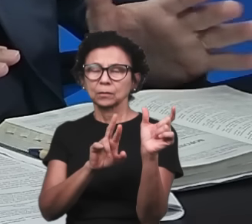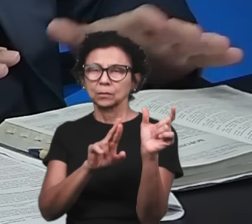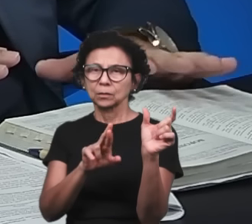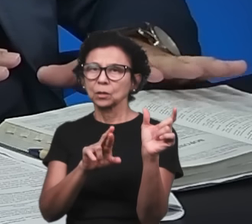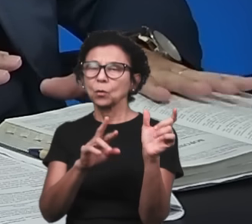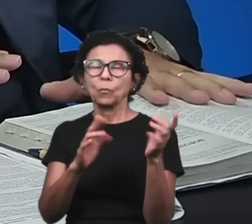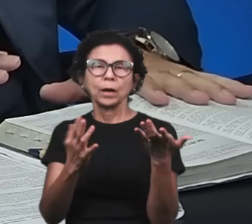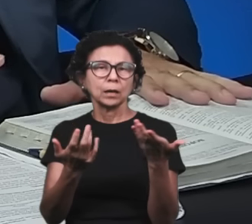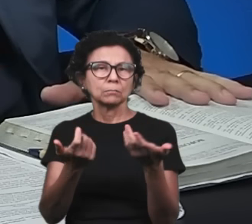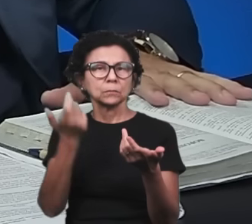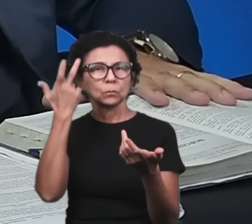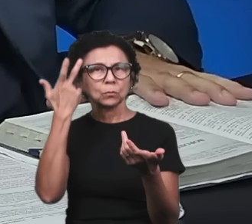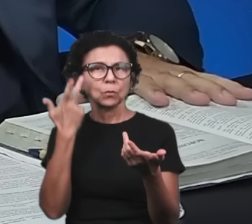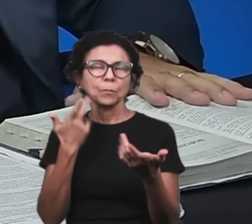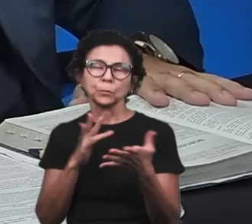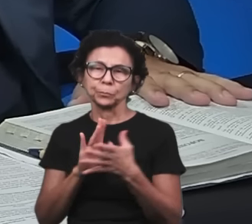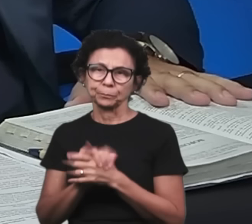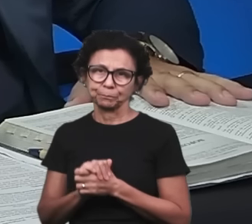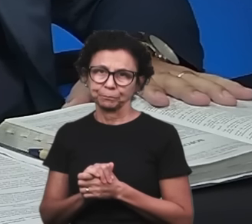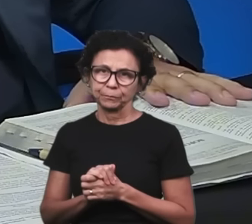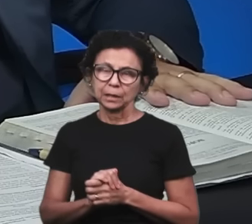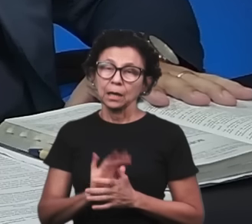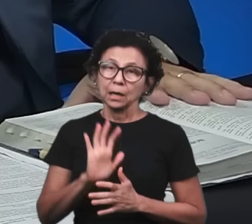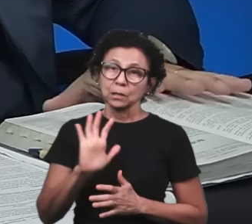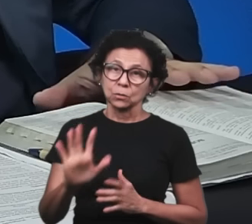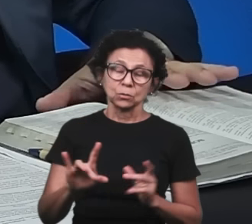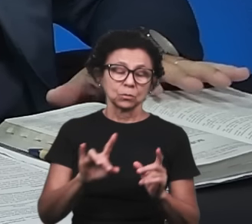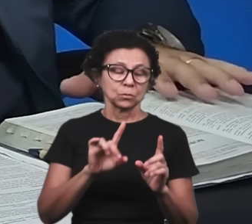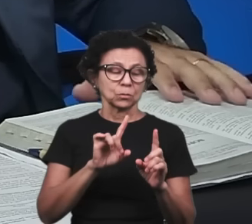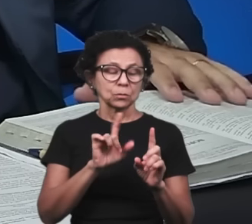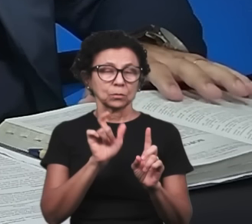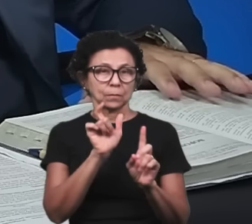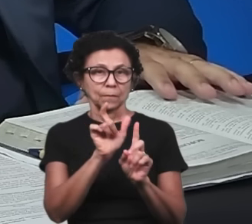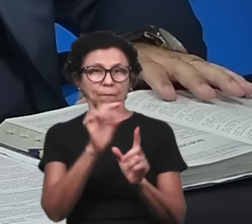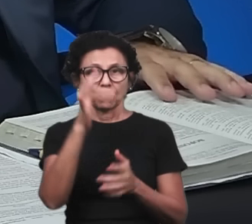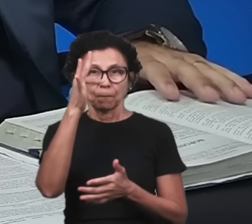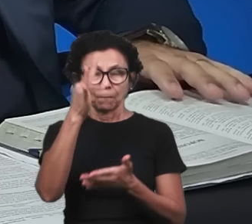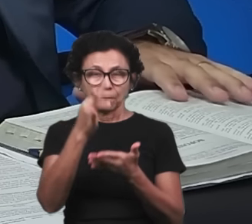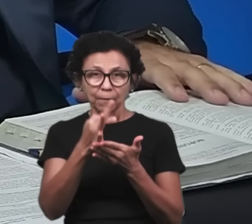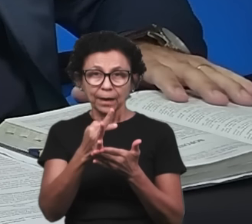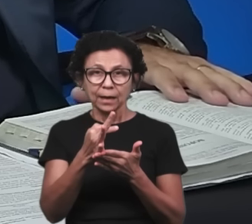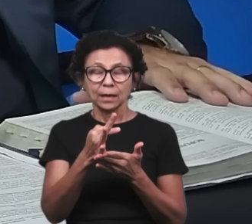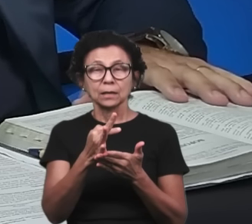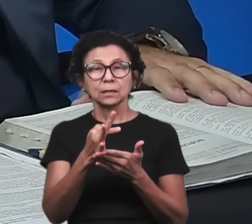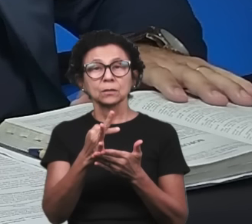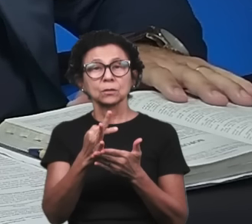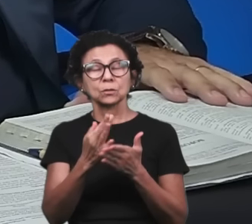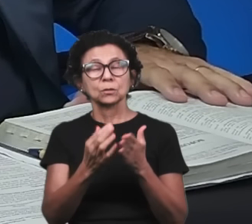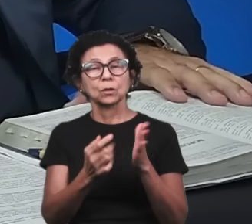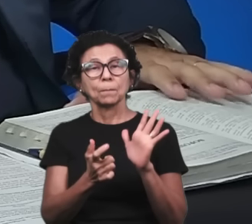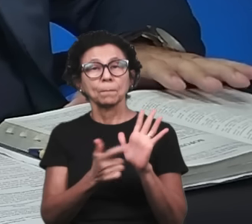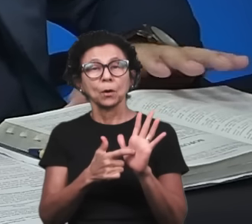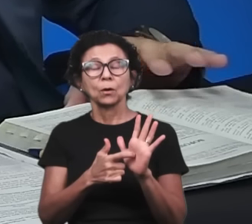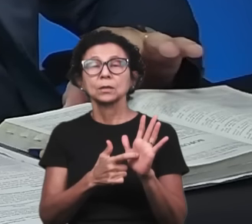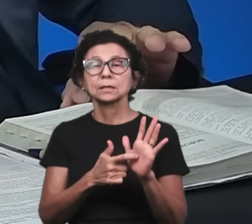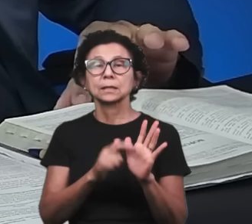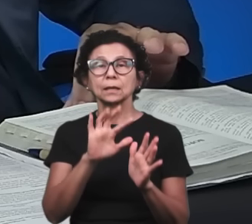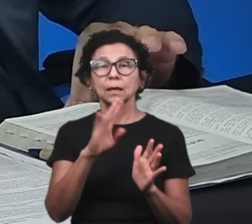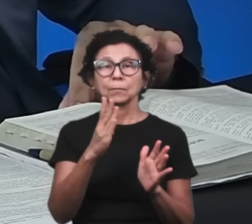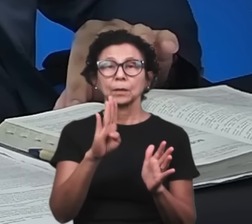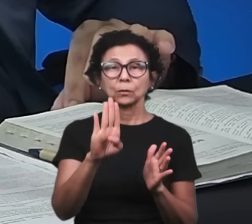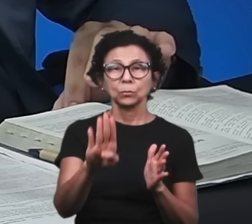uma em Deuteronômio e outra aqui em Abacuque. Então era realmente uma palavra que não era comum. Tanto que Abacuque